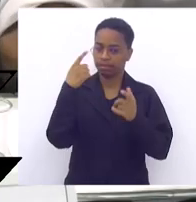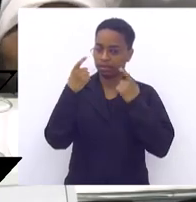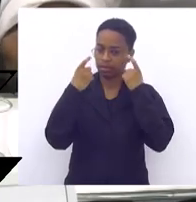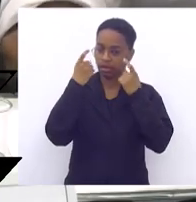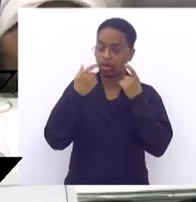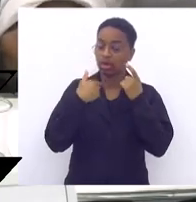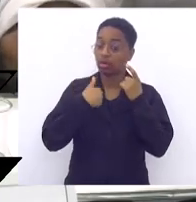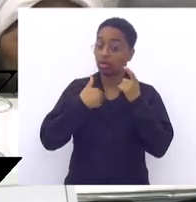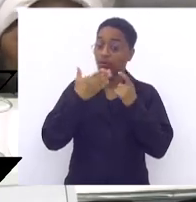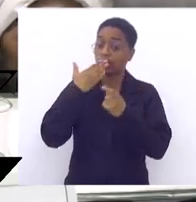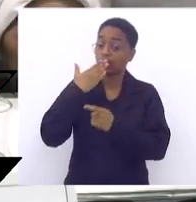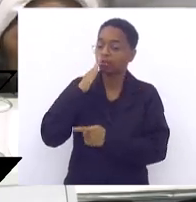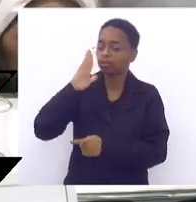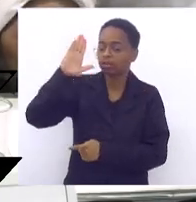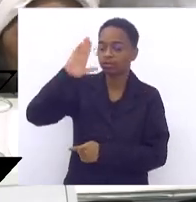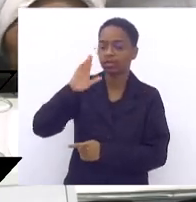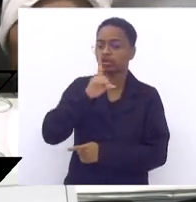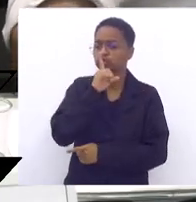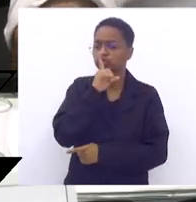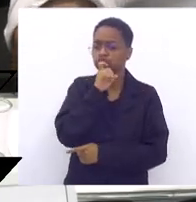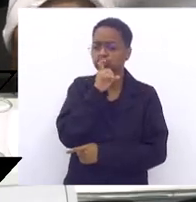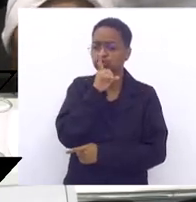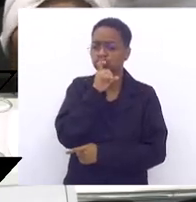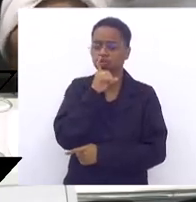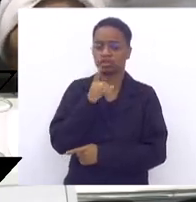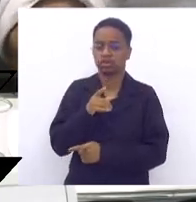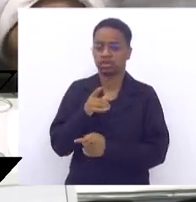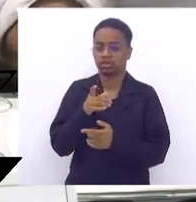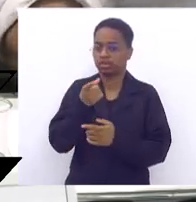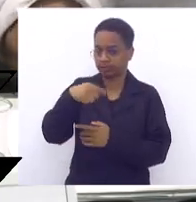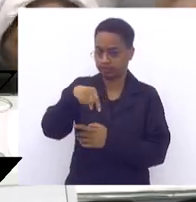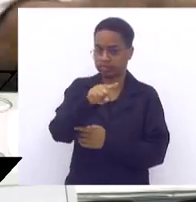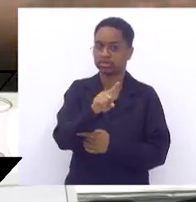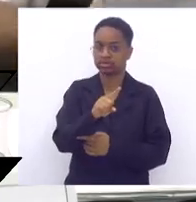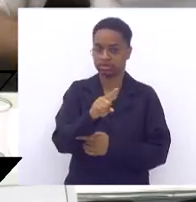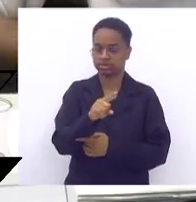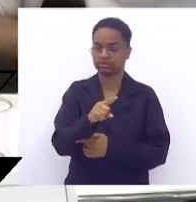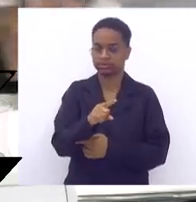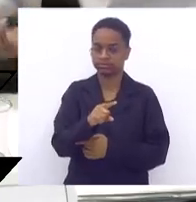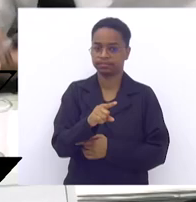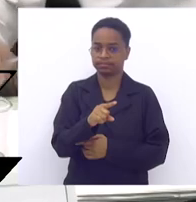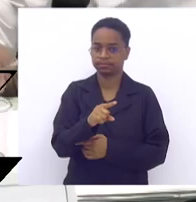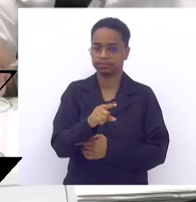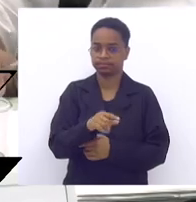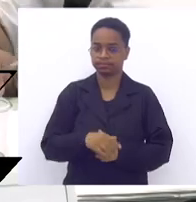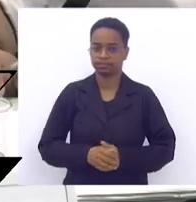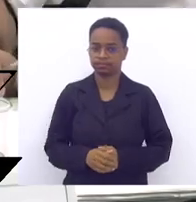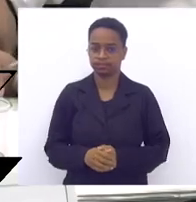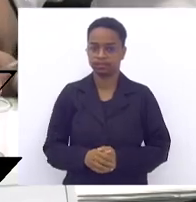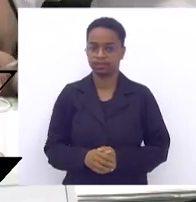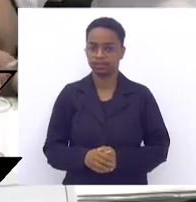para vossas excelências, juro pela Torá, para vossas excelências, que